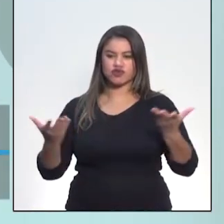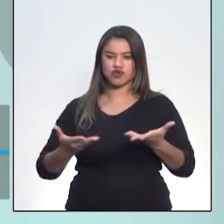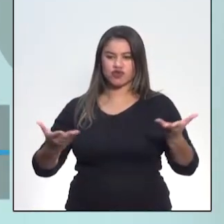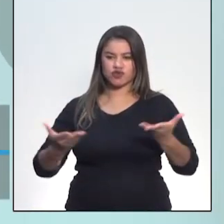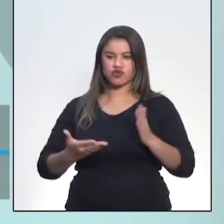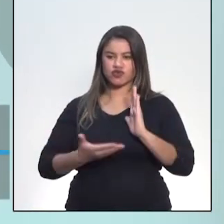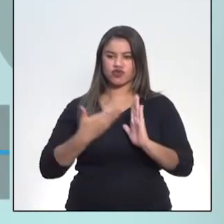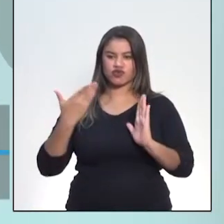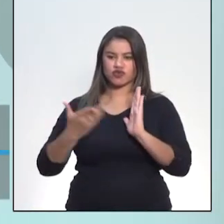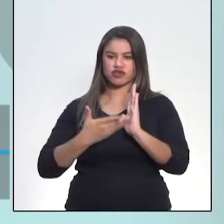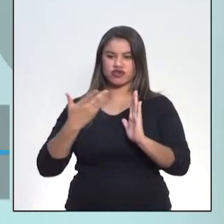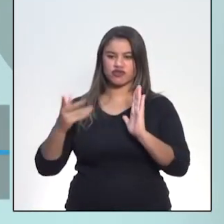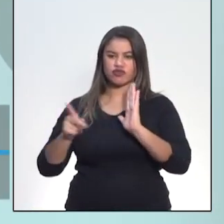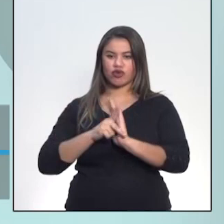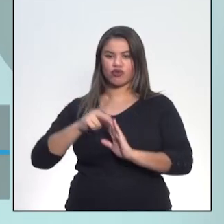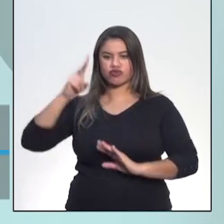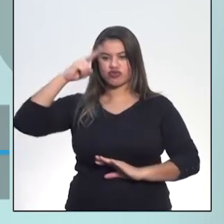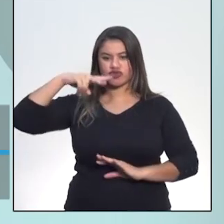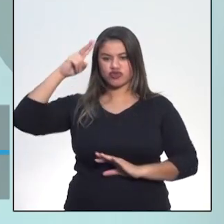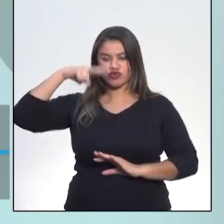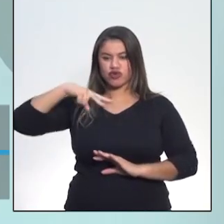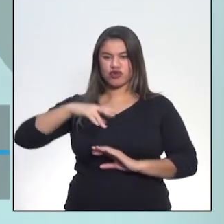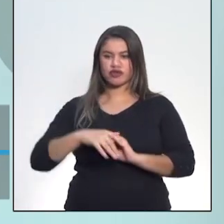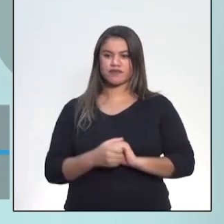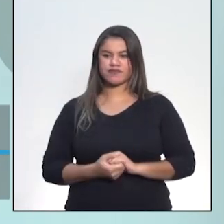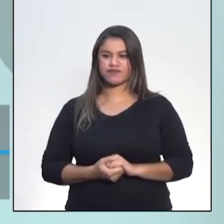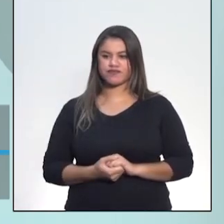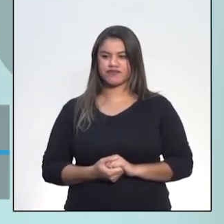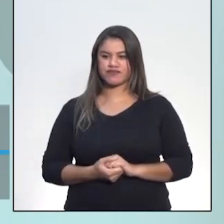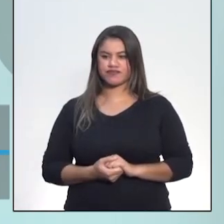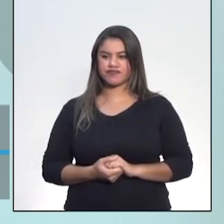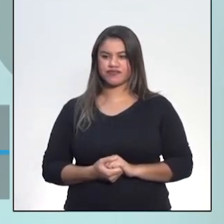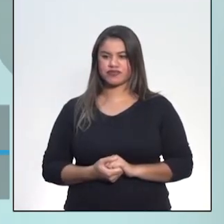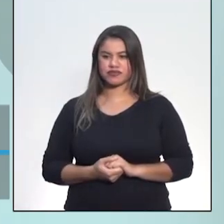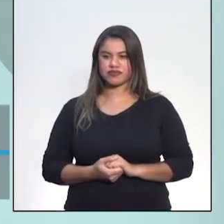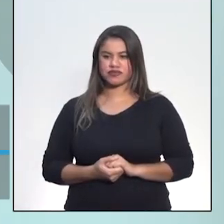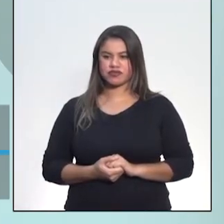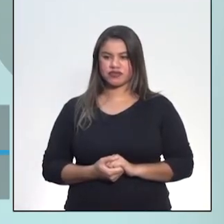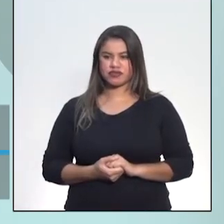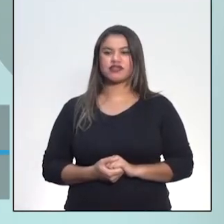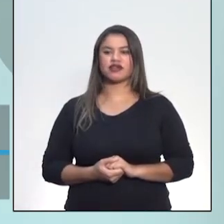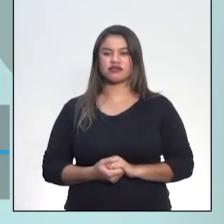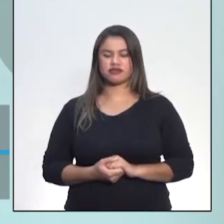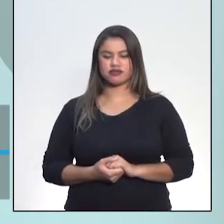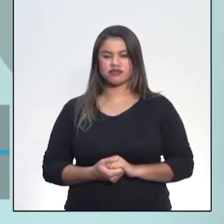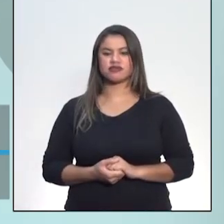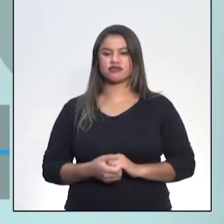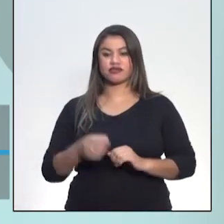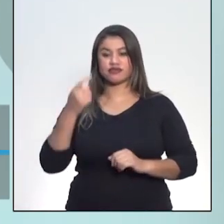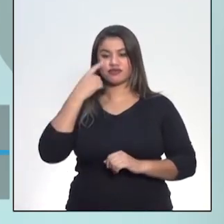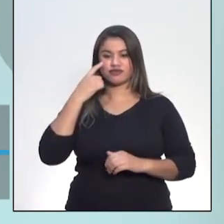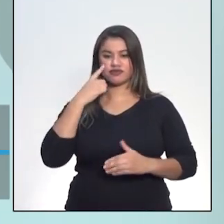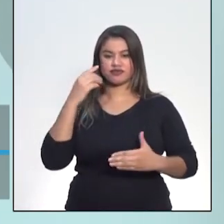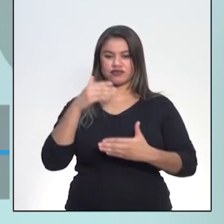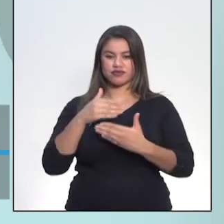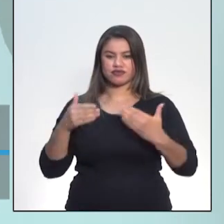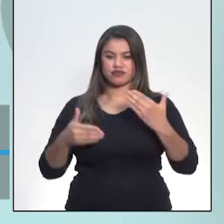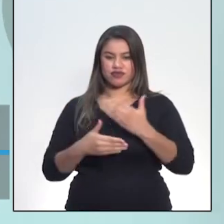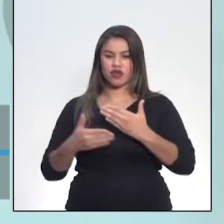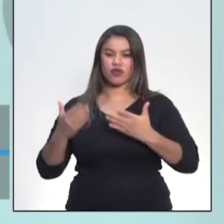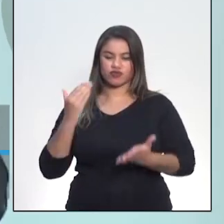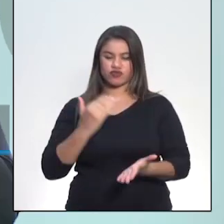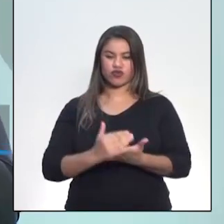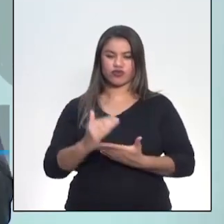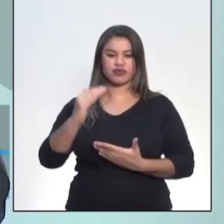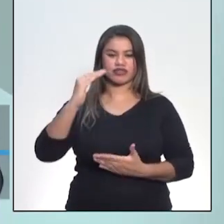nos livros de história. Ok? Vamos estar passando a tela para estarmos direcionando a